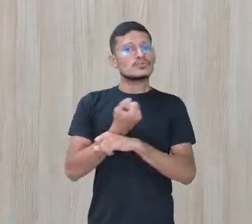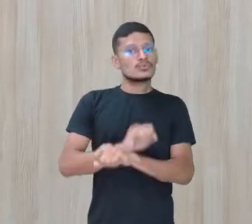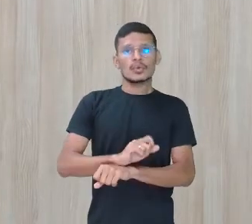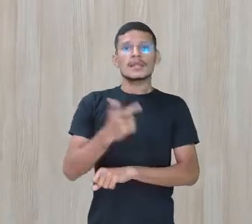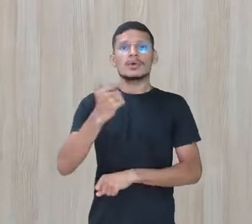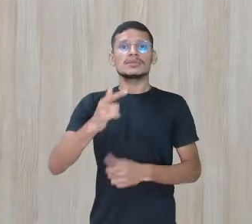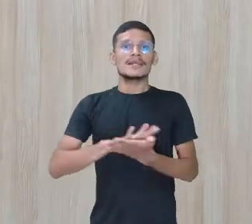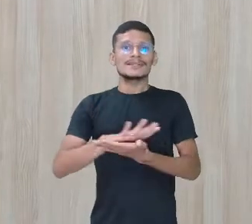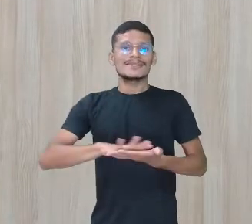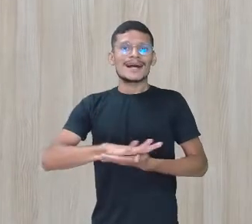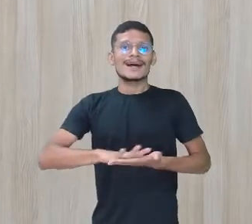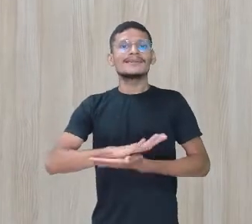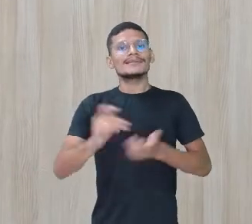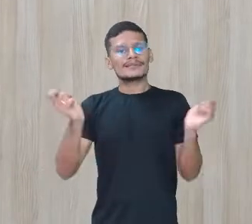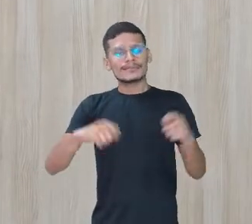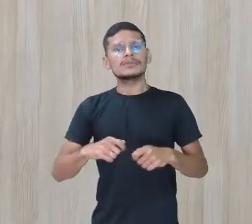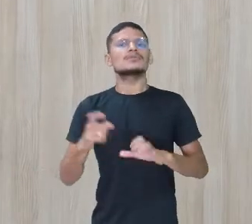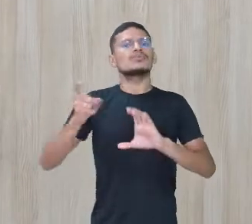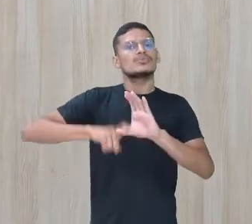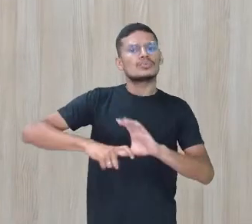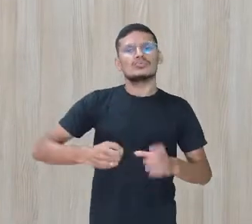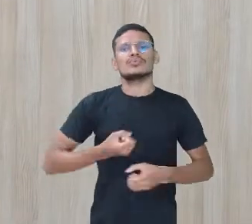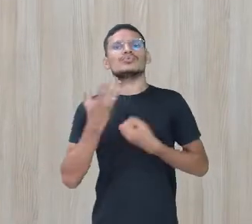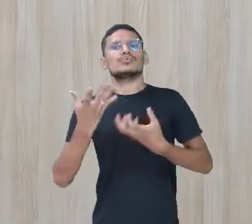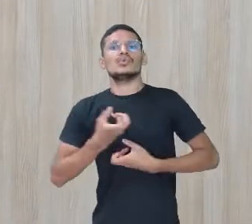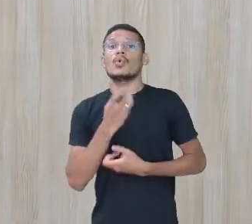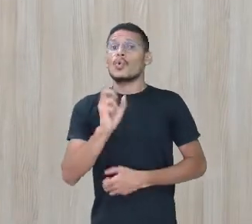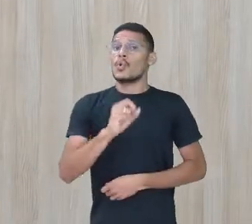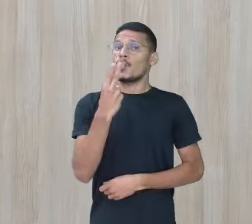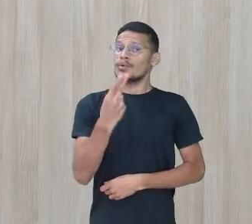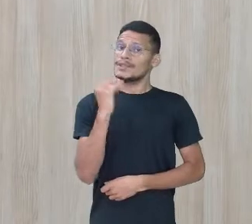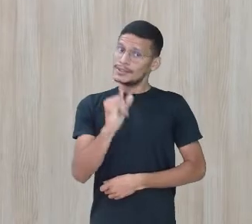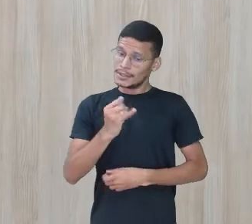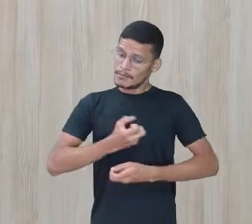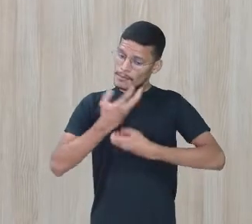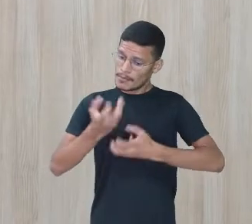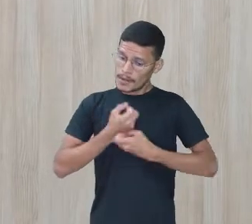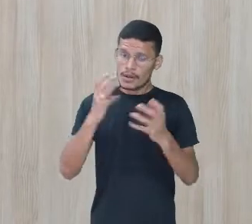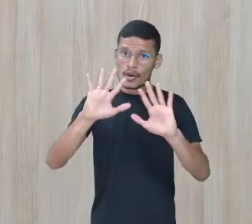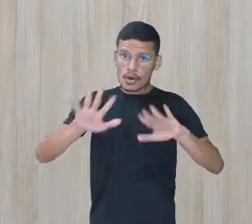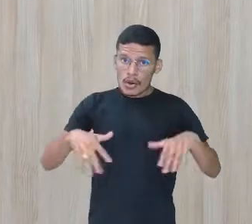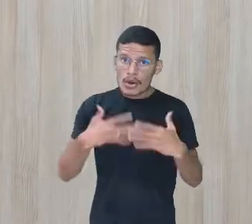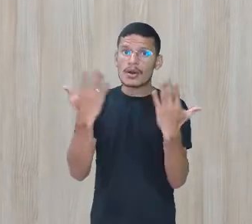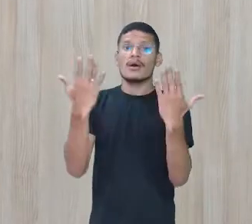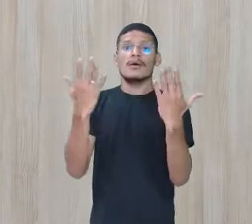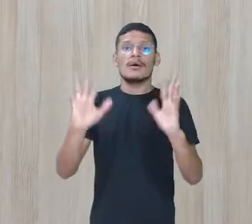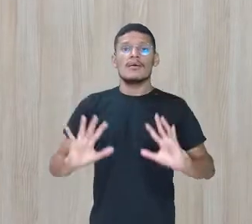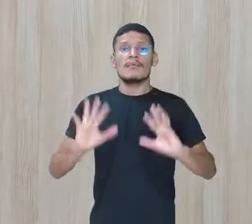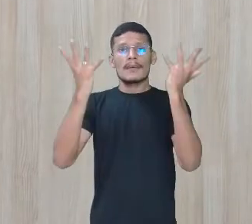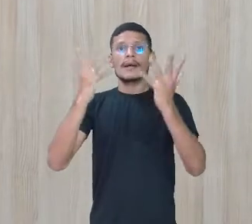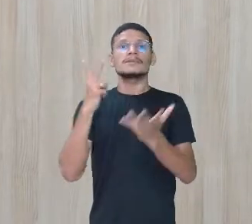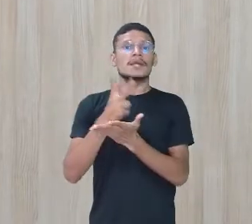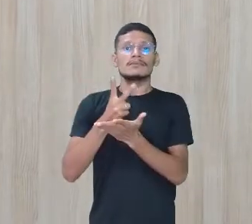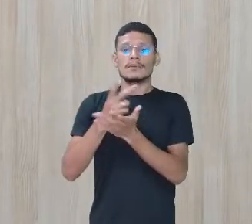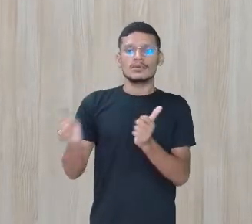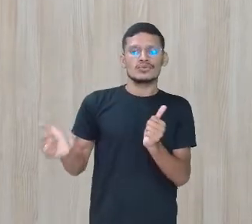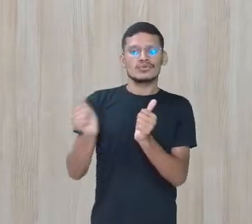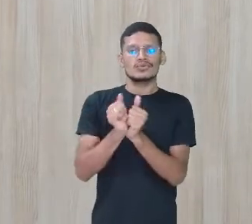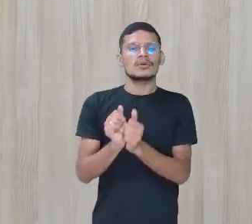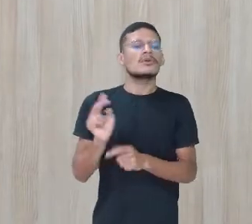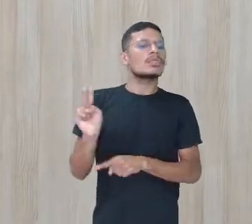muitas condições para se expressar, ou quando se expressavam, né, ou celebravam, era sempre acompanhado das